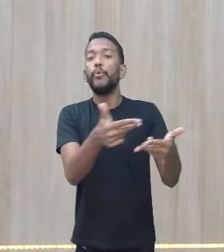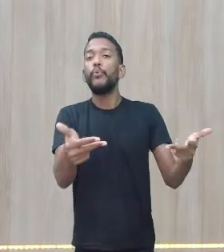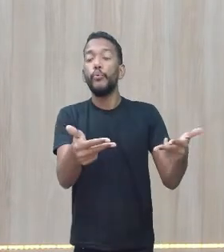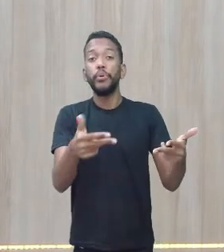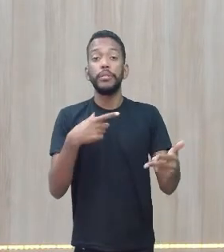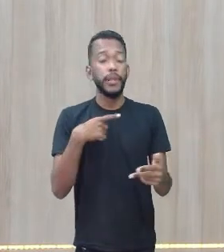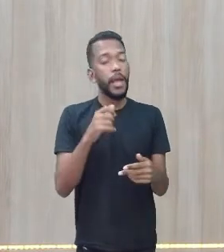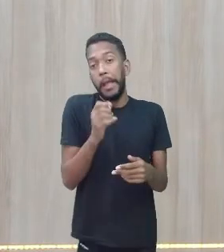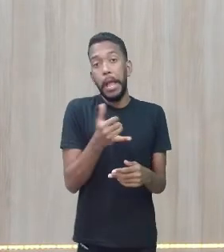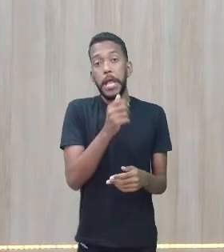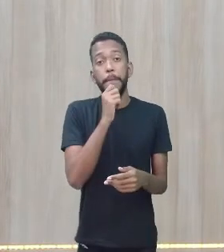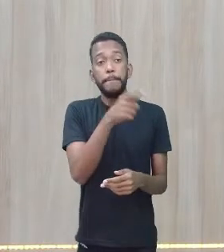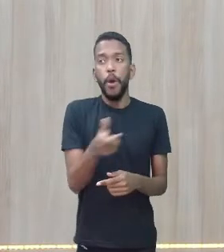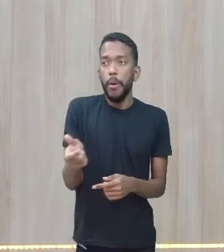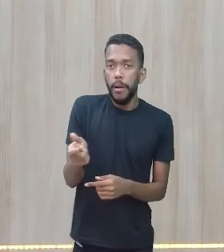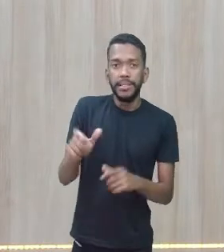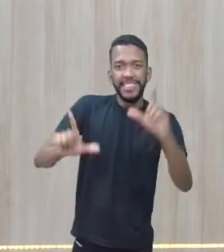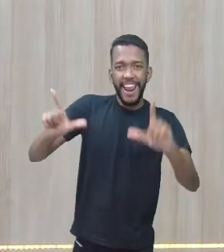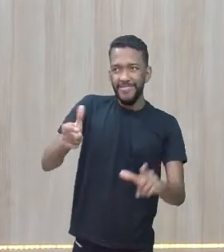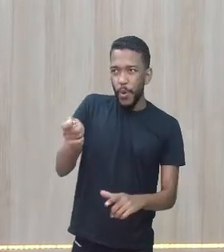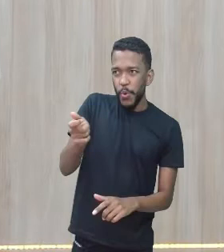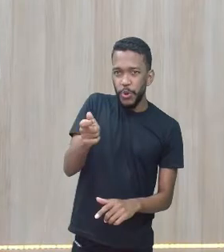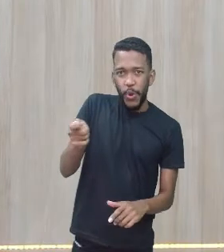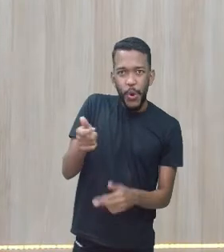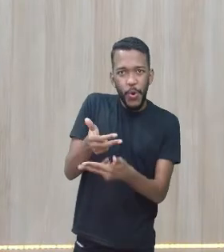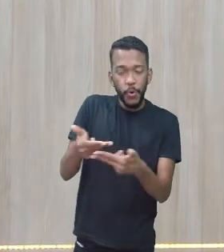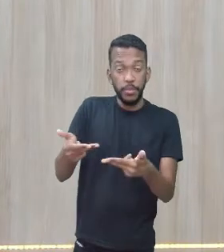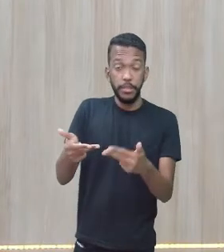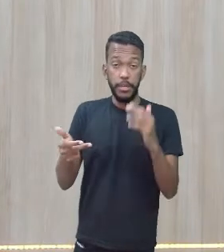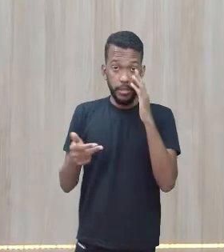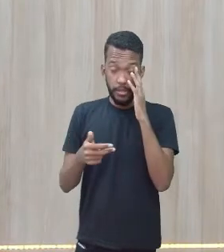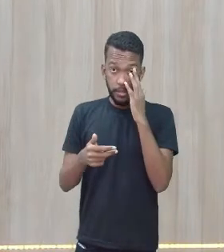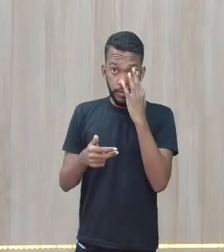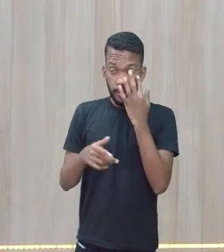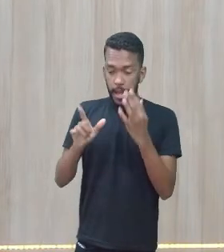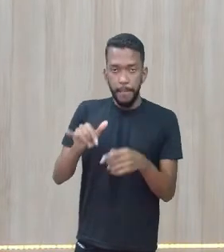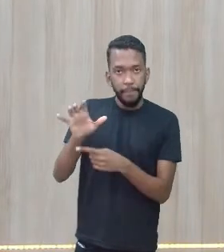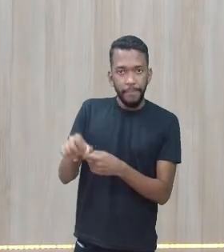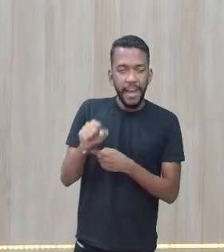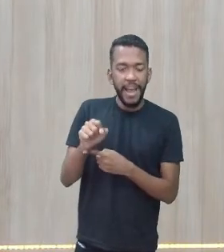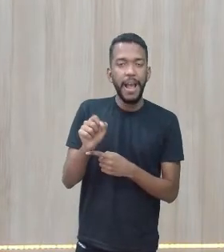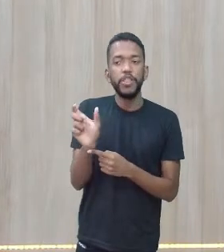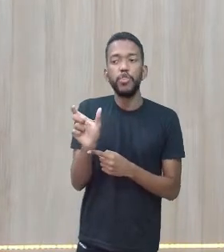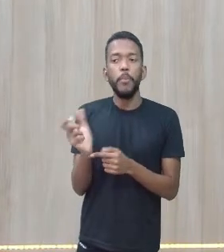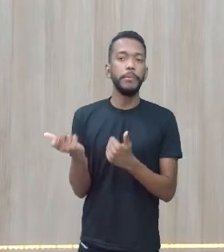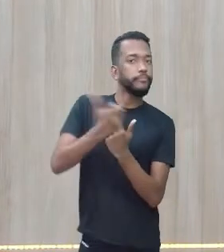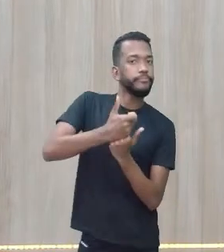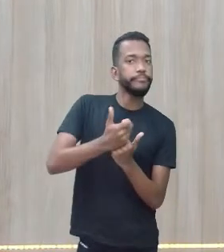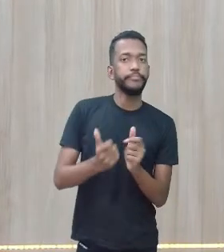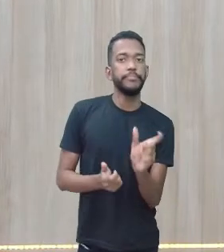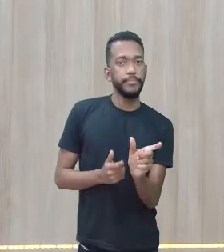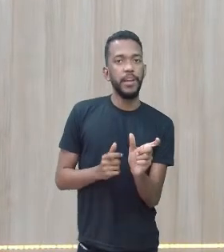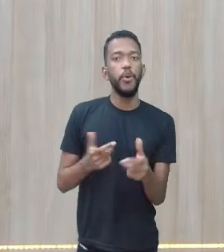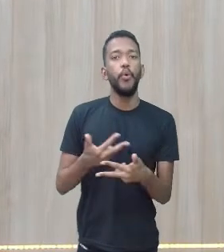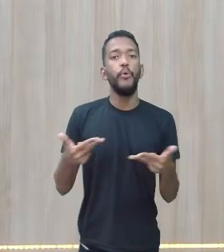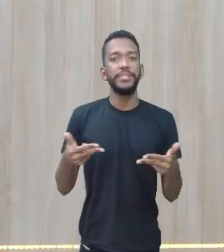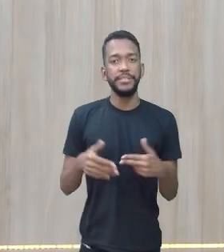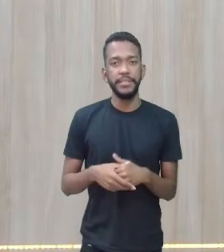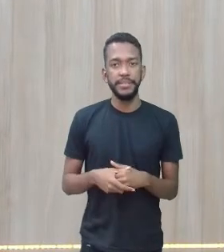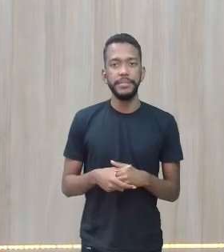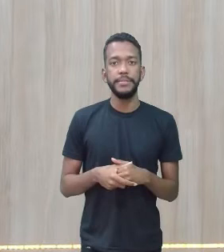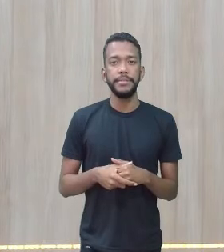pega o controle. Vocês entenderam? Então, a semântica é esta parte da gramática que estuda